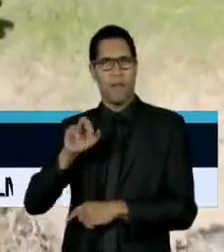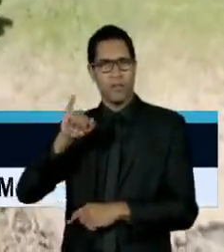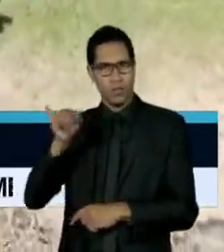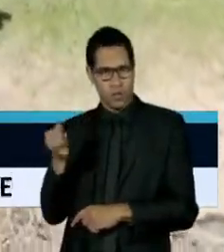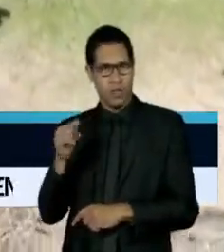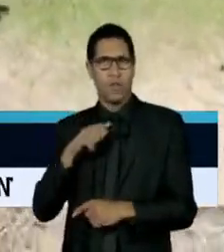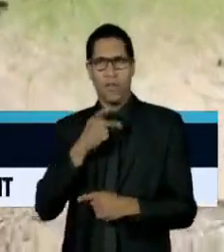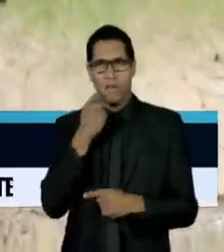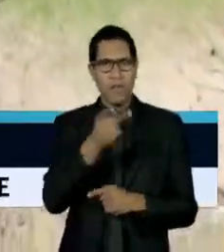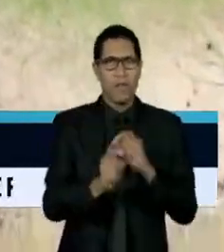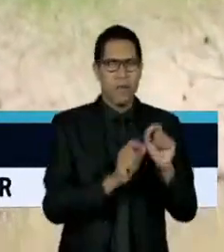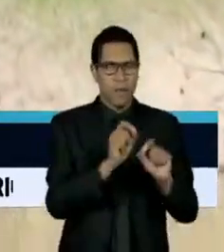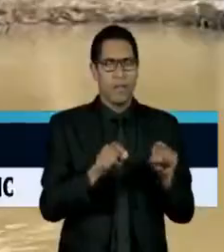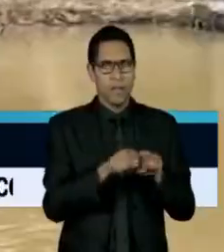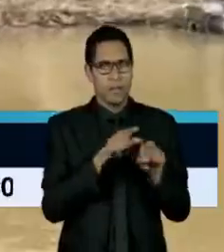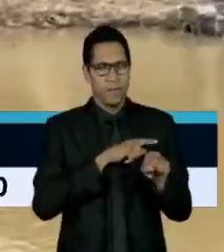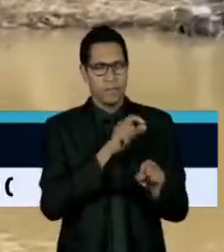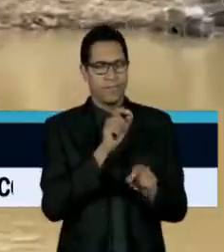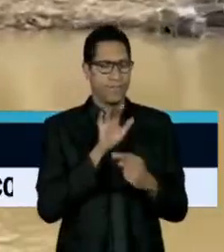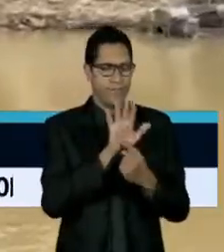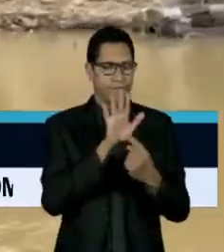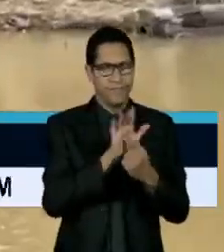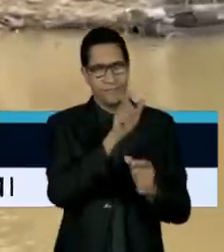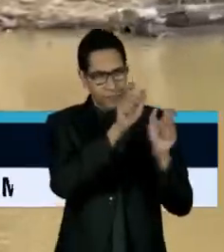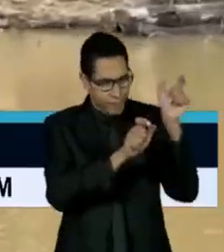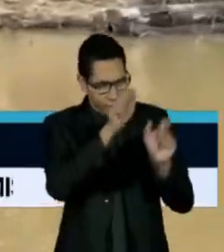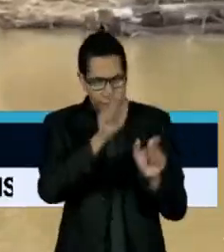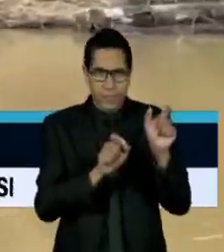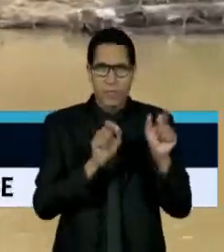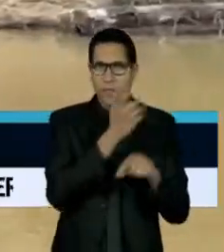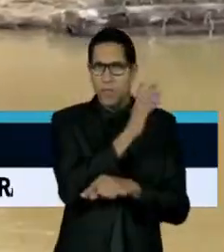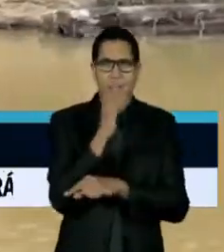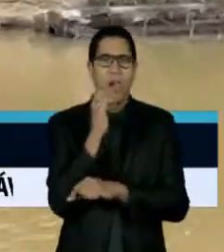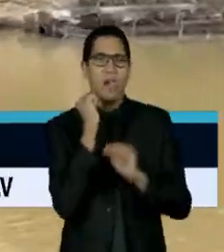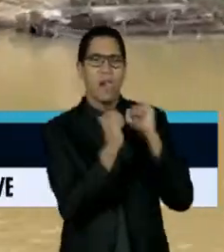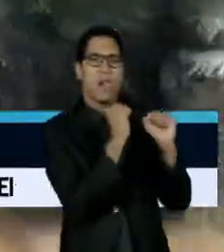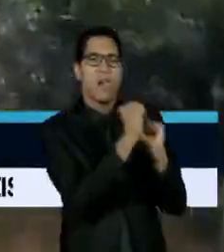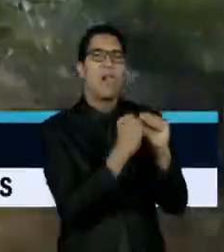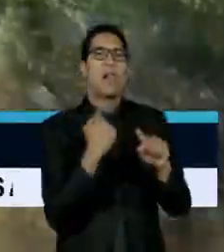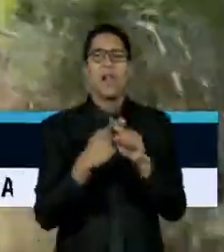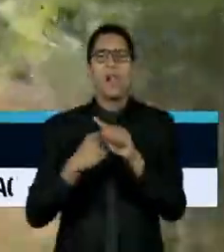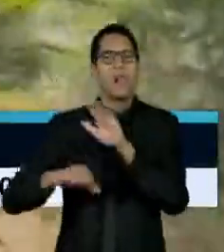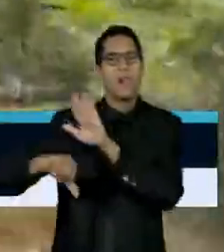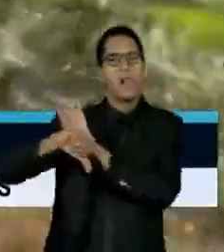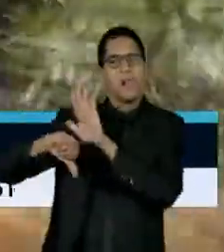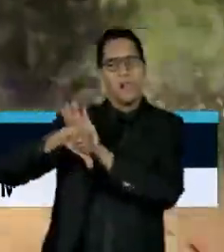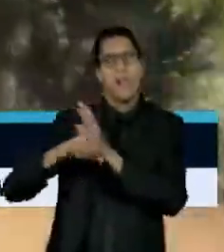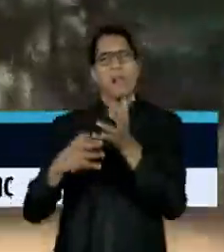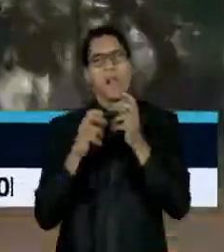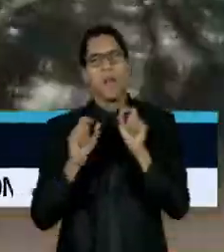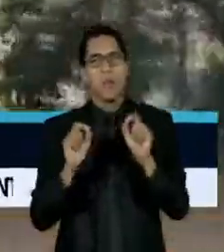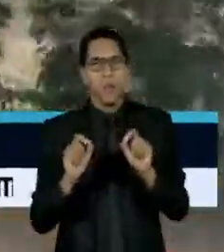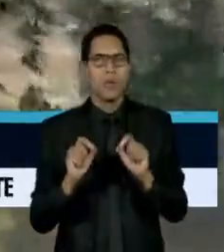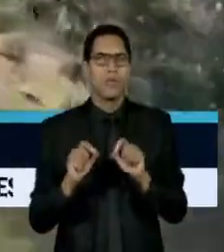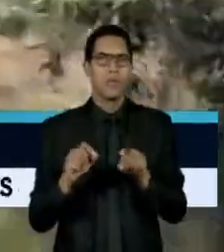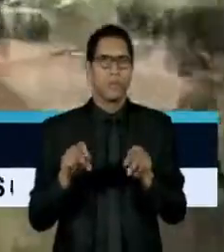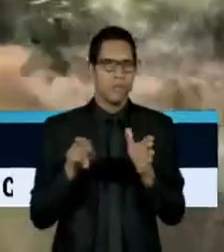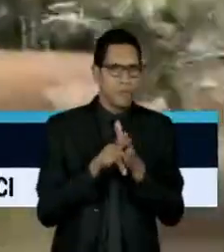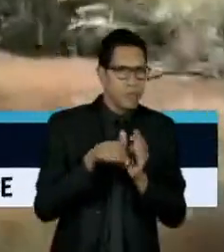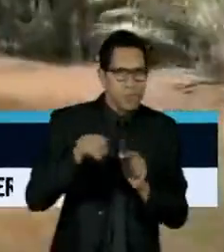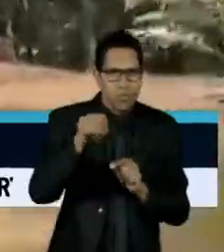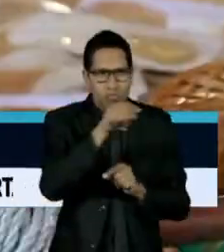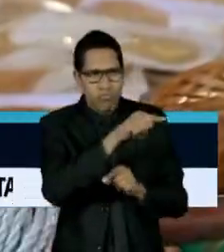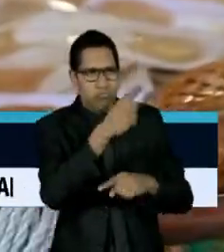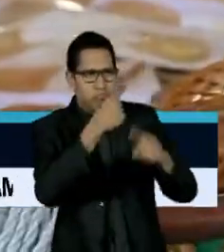da floresta vêm sendo assassinados porque o crime organizado quer exterminar projetos vitoriosos